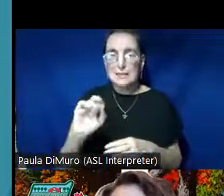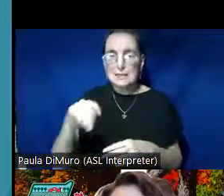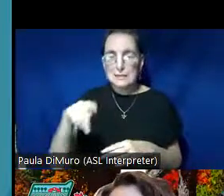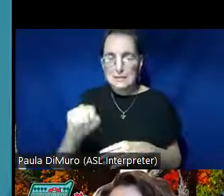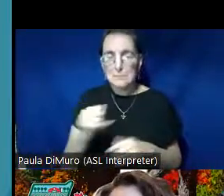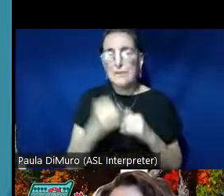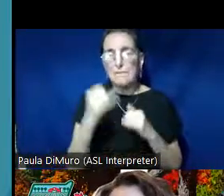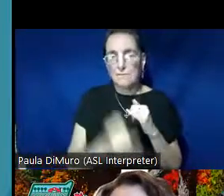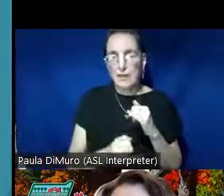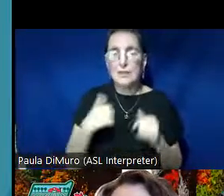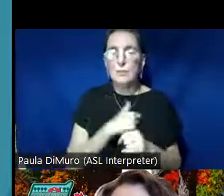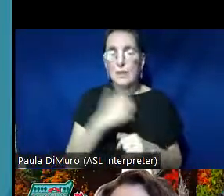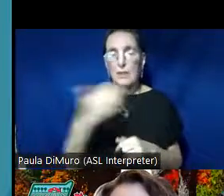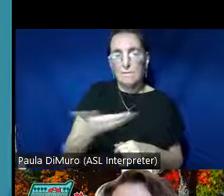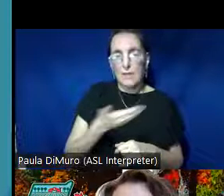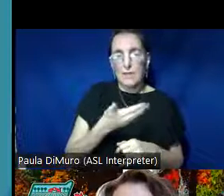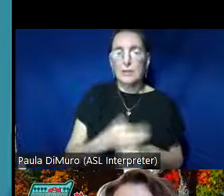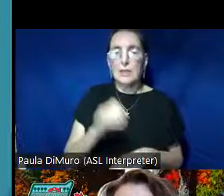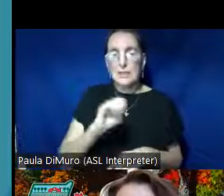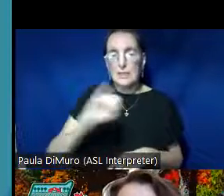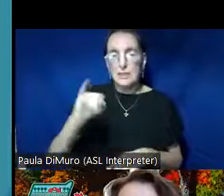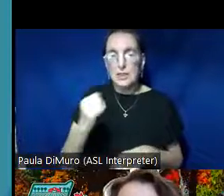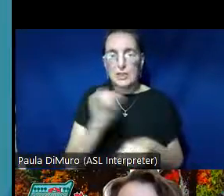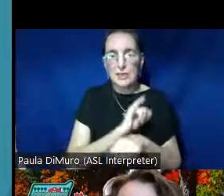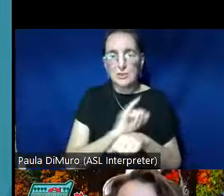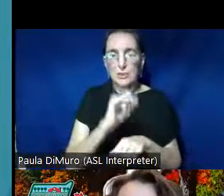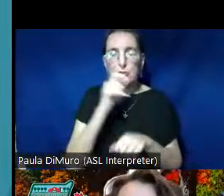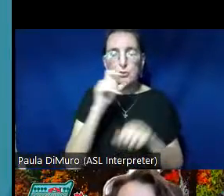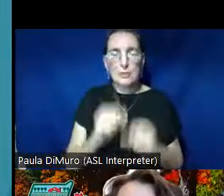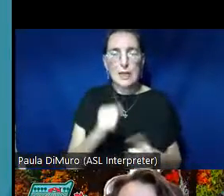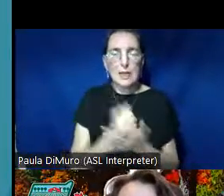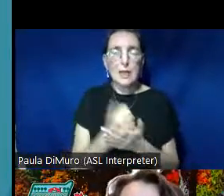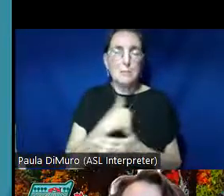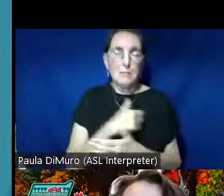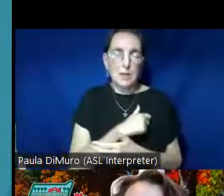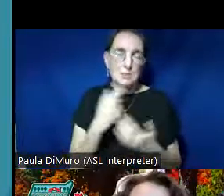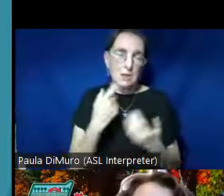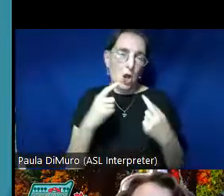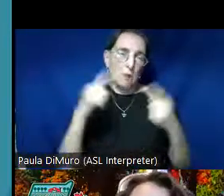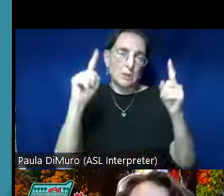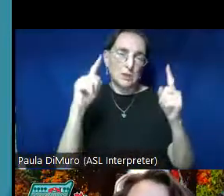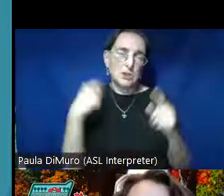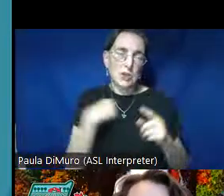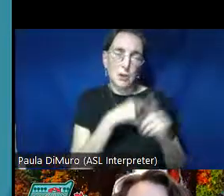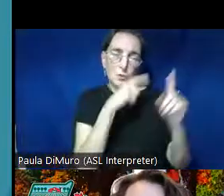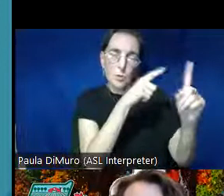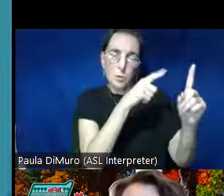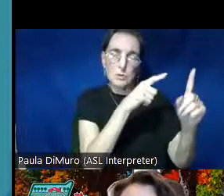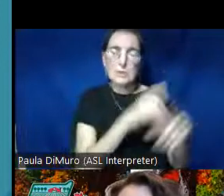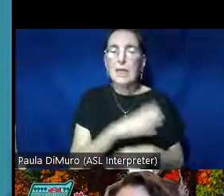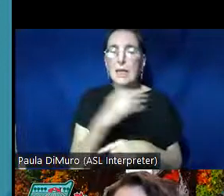Finalmente, não tem contratado internos de justiça ambiental que